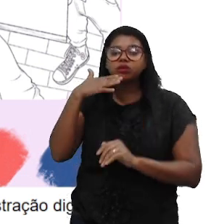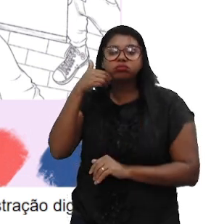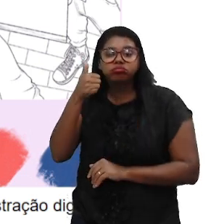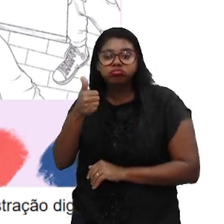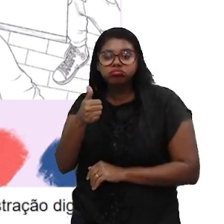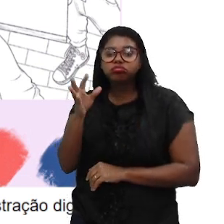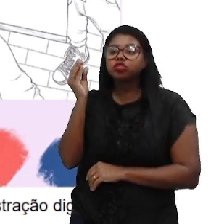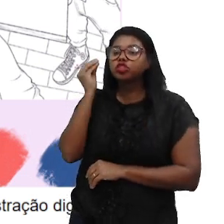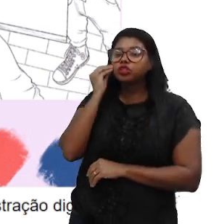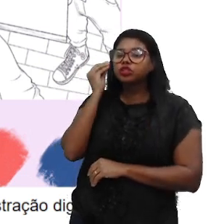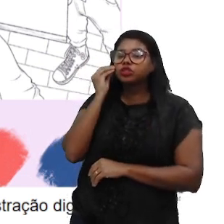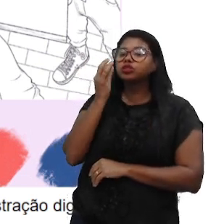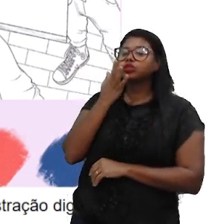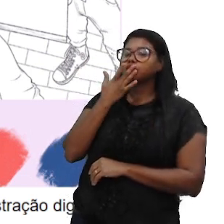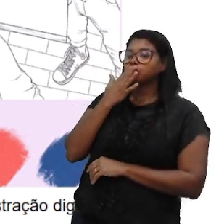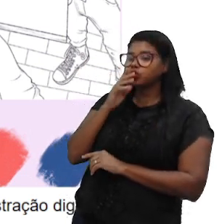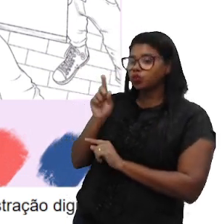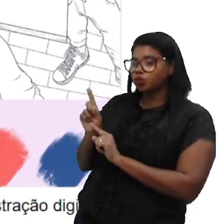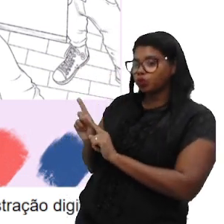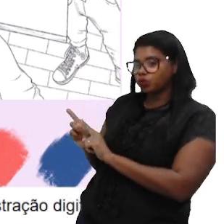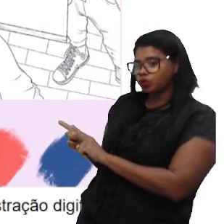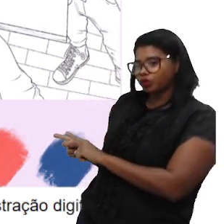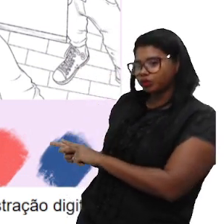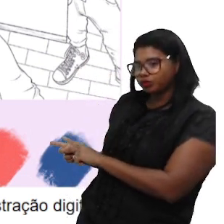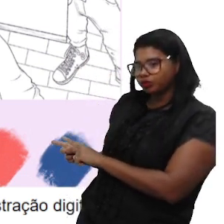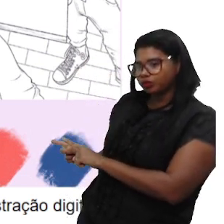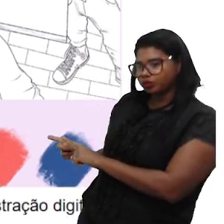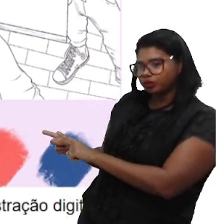testando paleta de cores, né? Então eu trouxe um exemplo